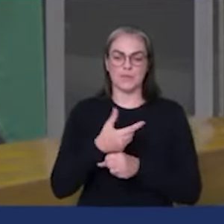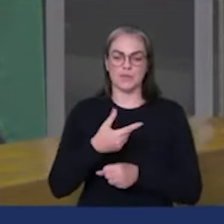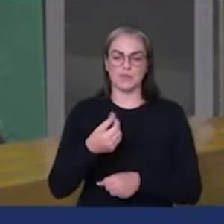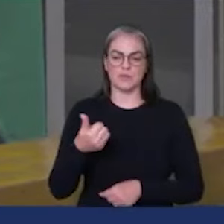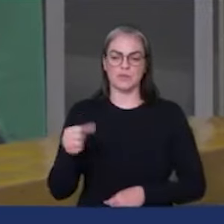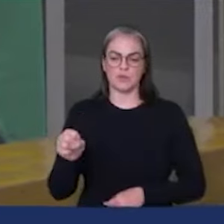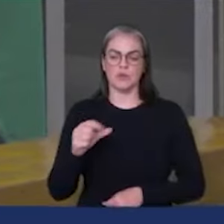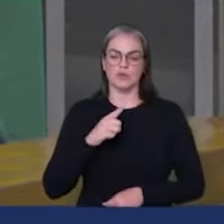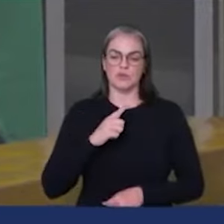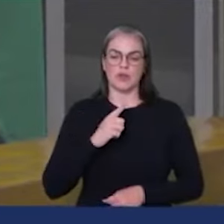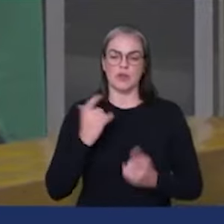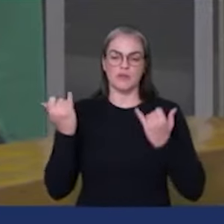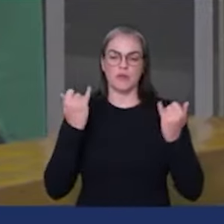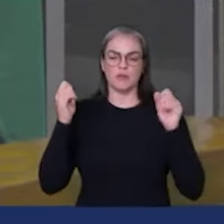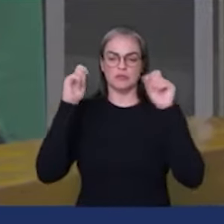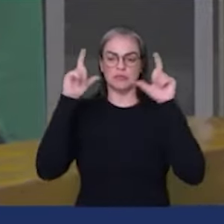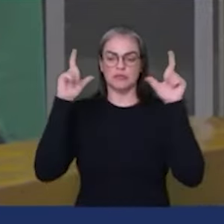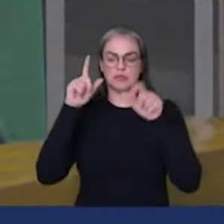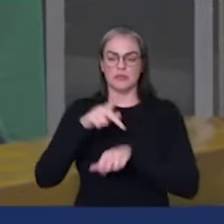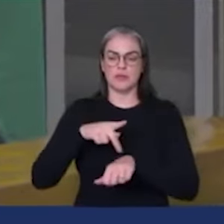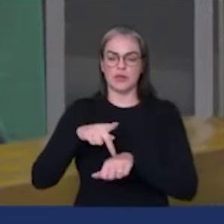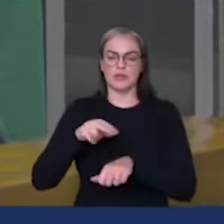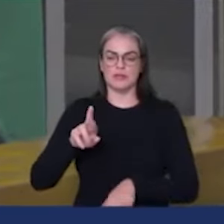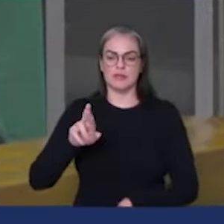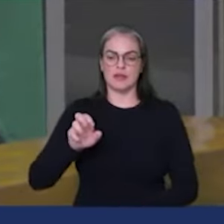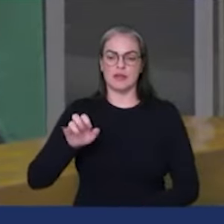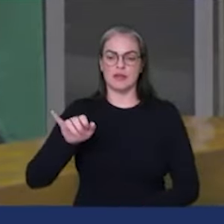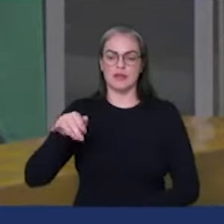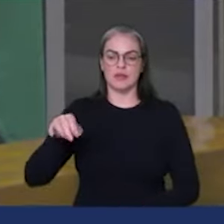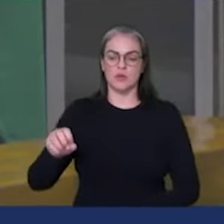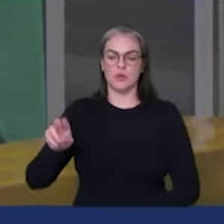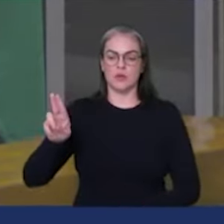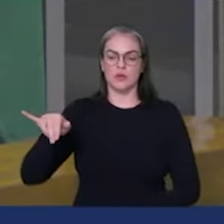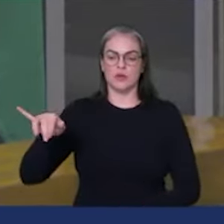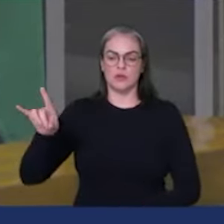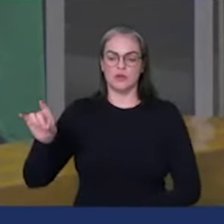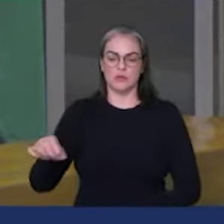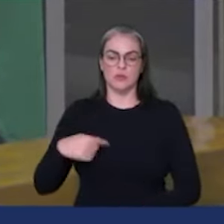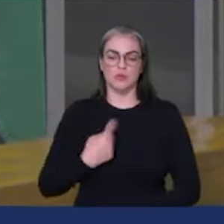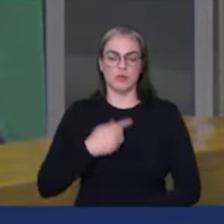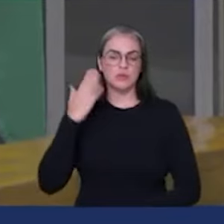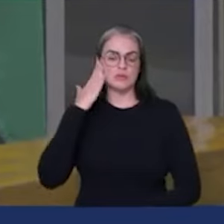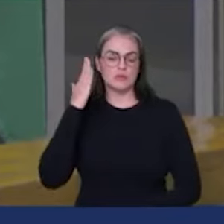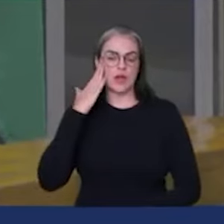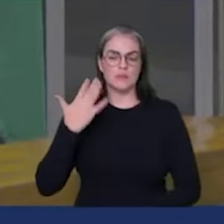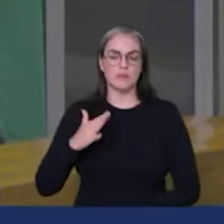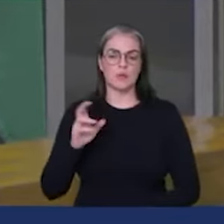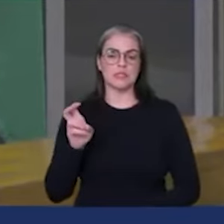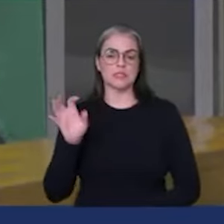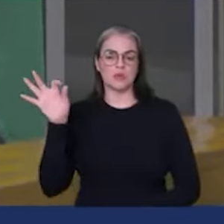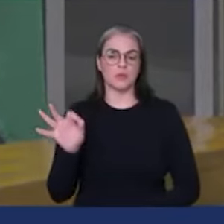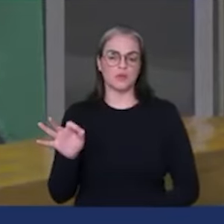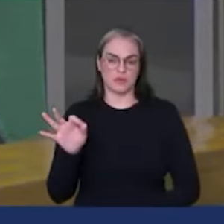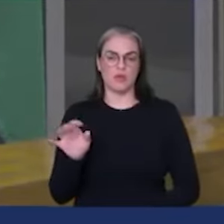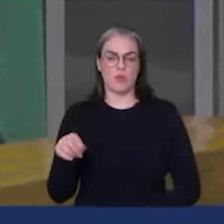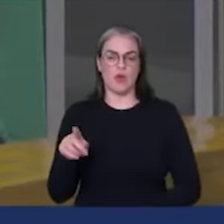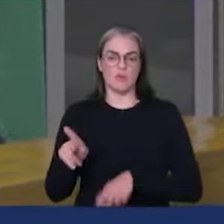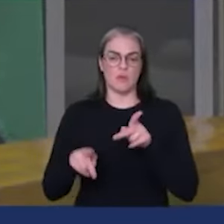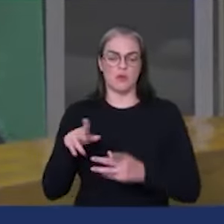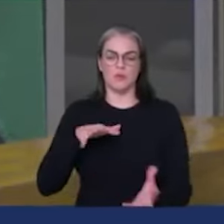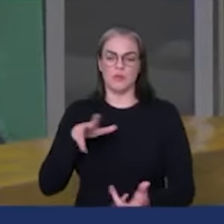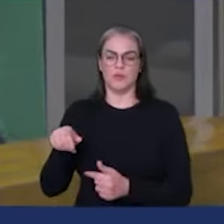traz um dado alarmante. Nós sabemos que a prevalência mundial de pessoas com TDAH está por volta dos 5%. Porém, a